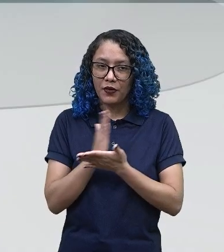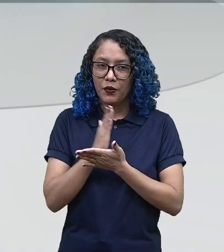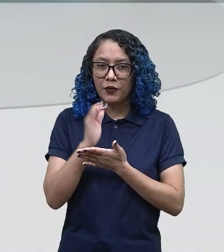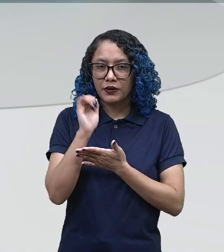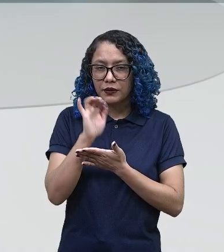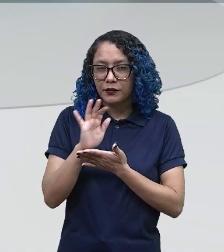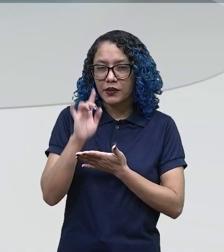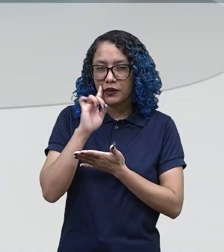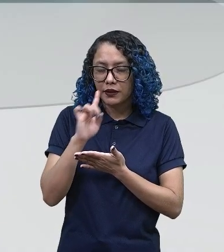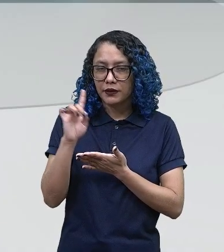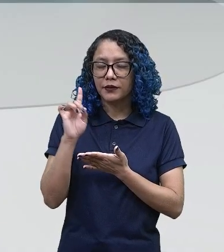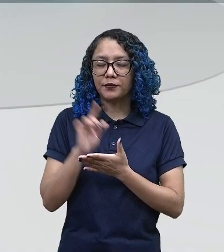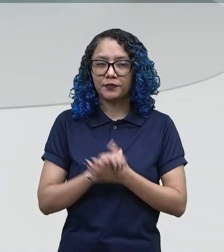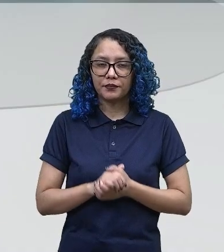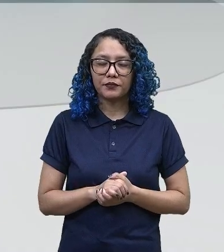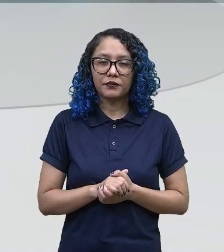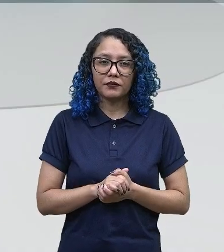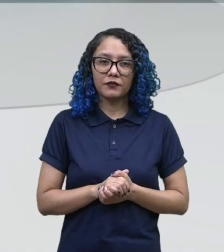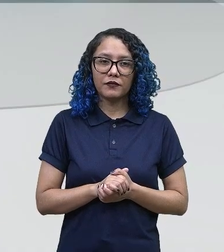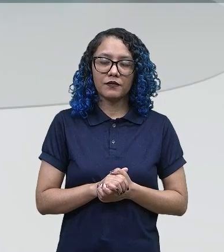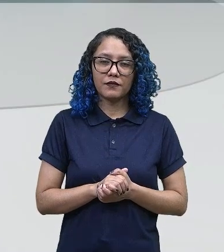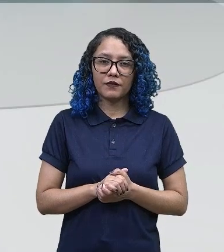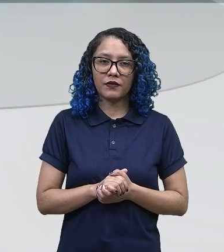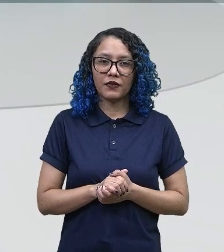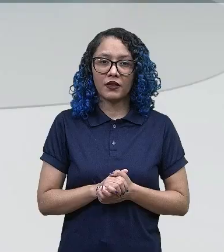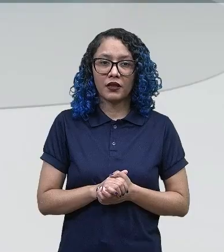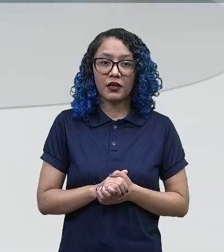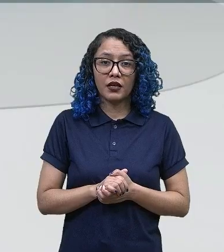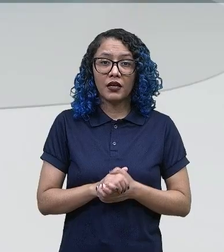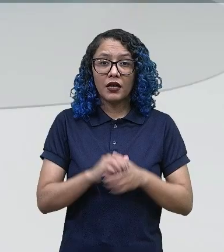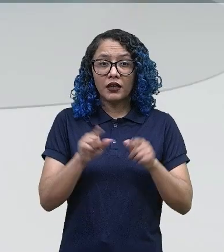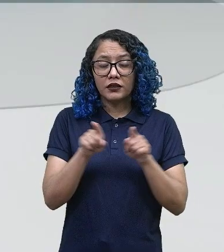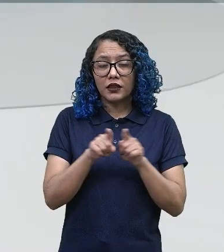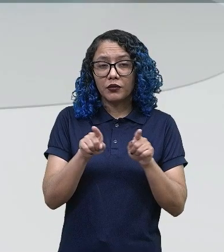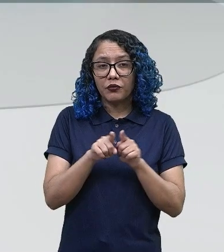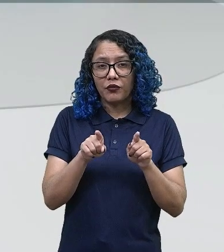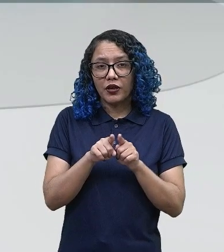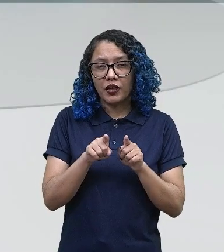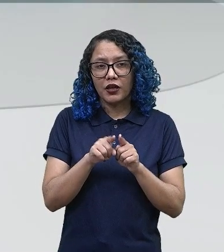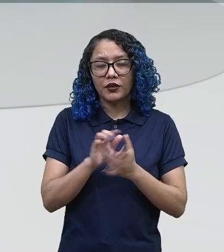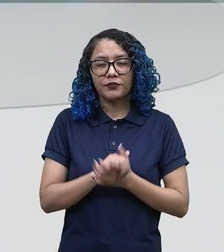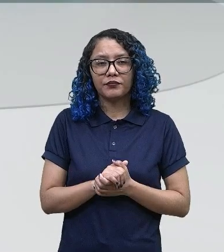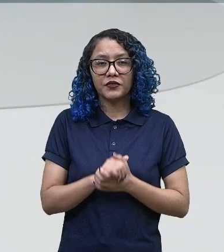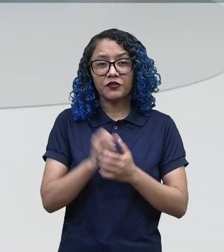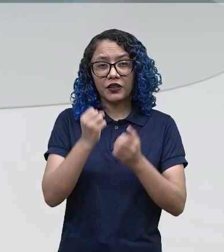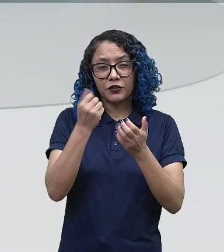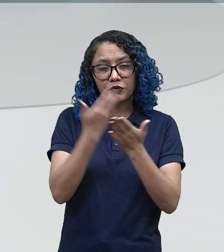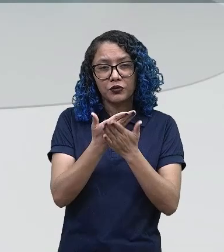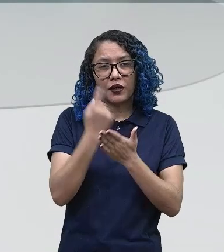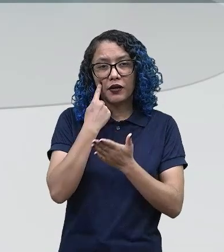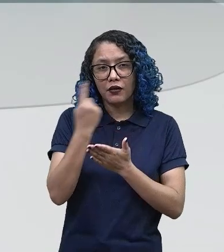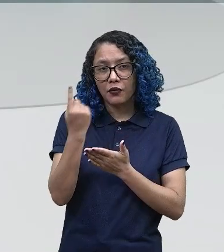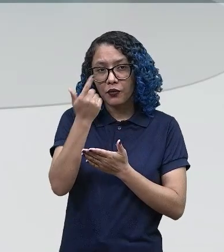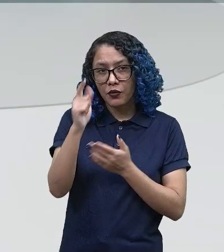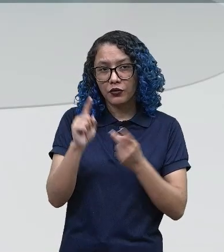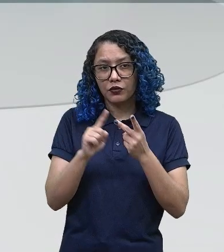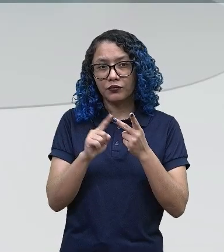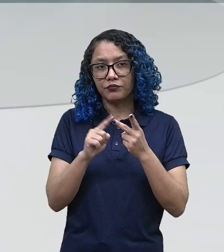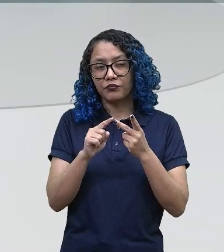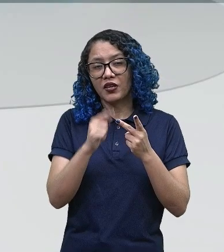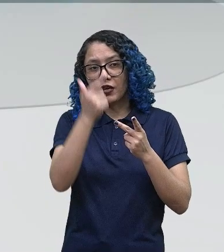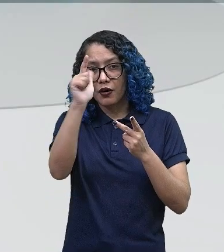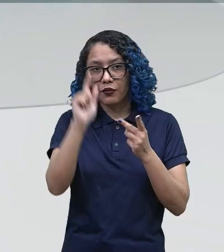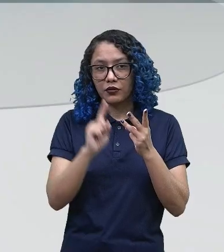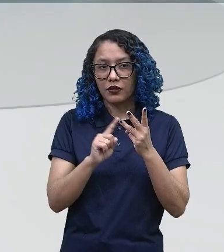imagens, a gente vai falar também do Aipenquit, tá bom? E também do Idijaçu. São